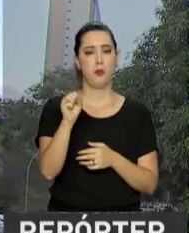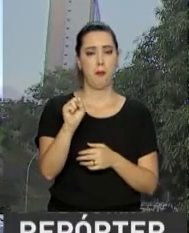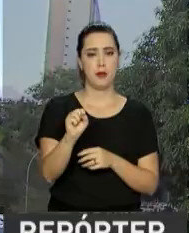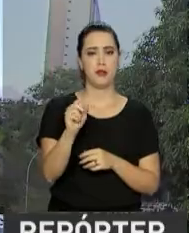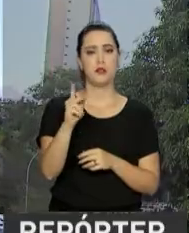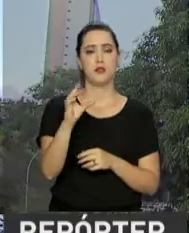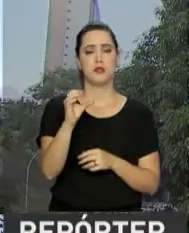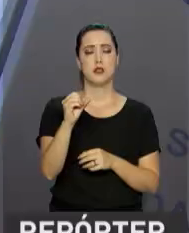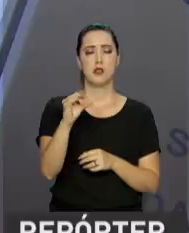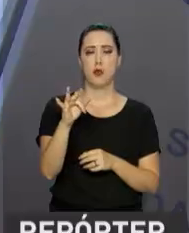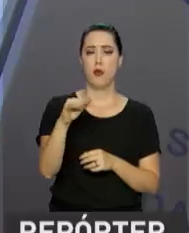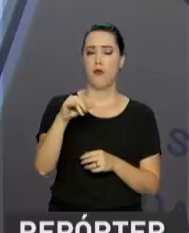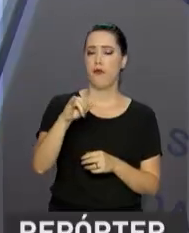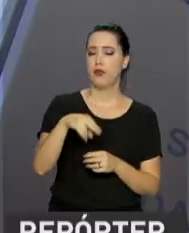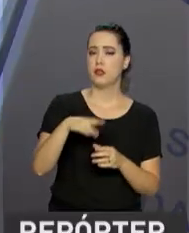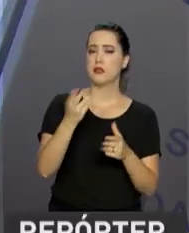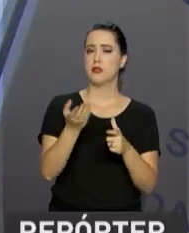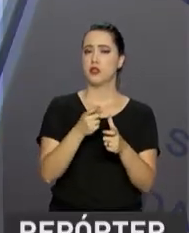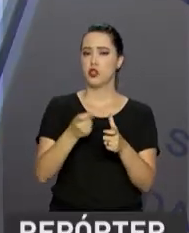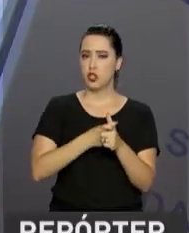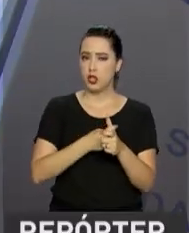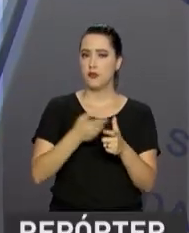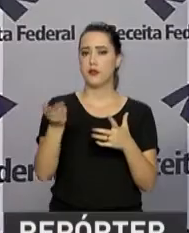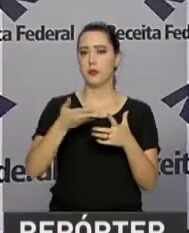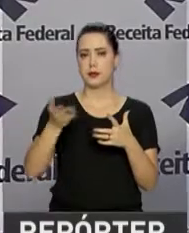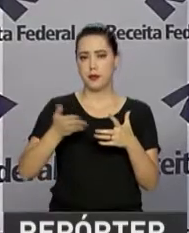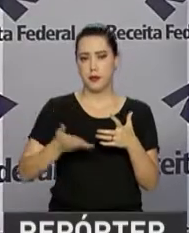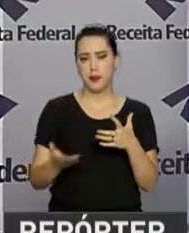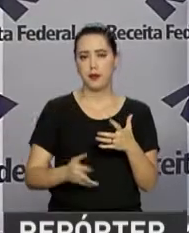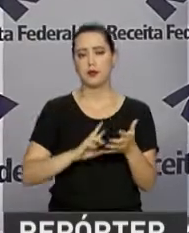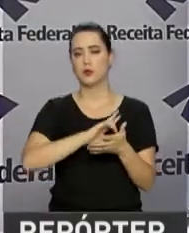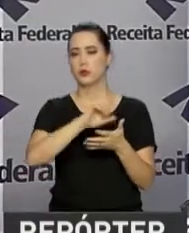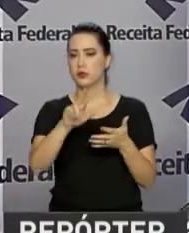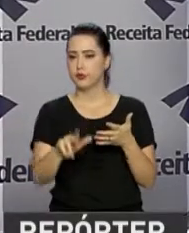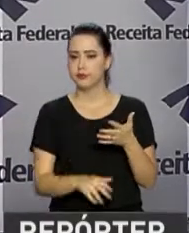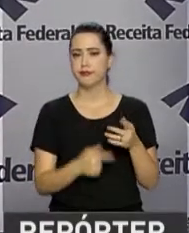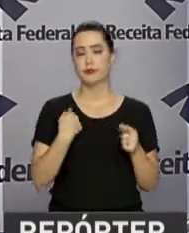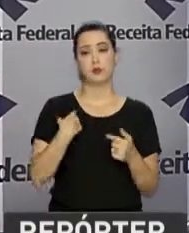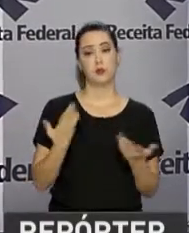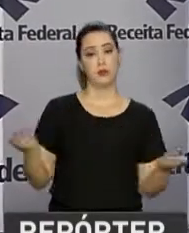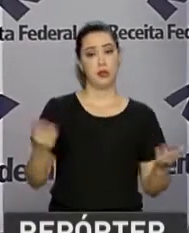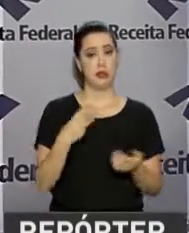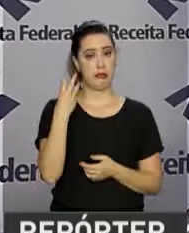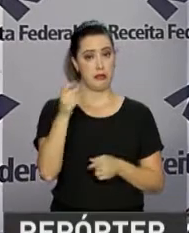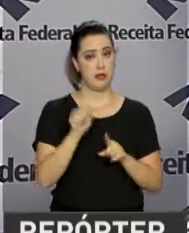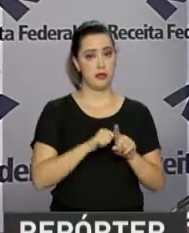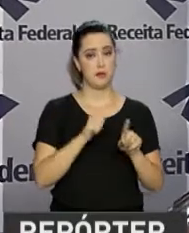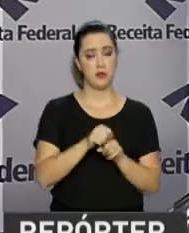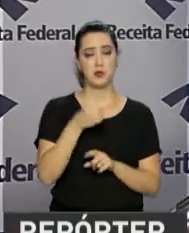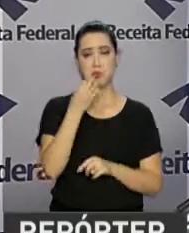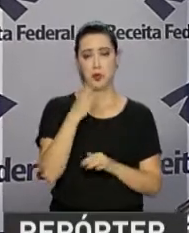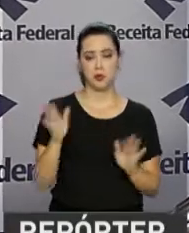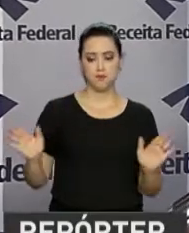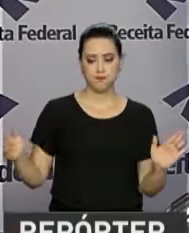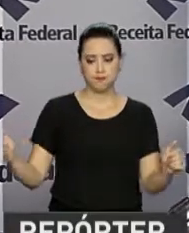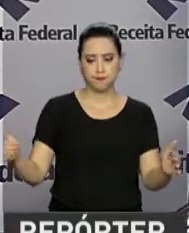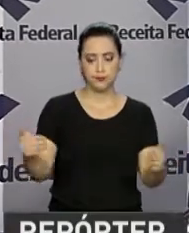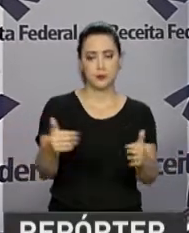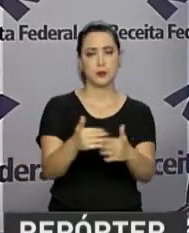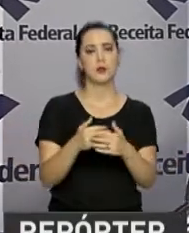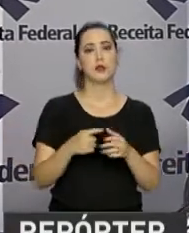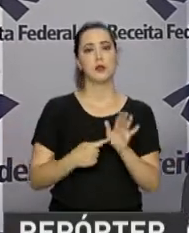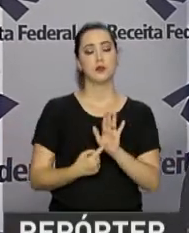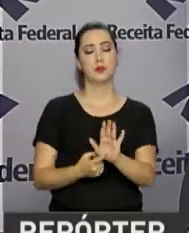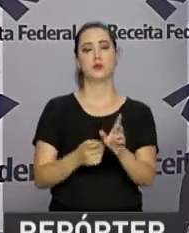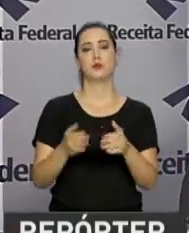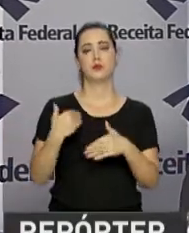tributária e parcelamentos da dívida ativa arrecadação veio muito bem nesses três primeiros meses do ano representando uma recuperação